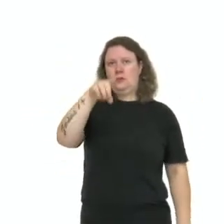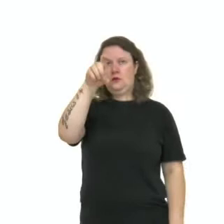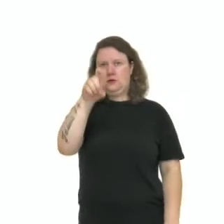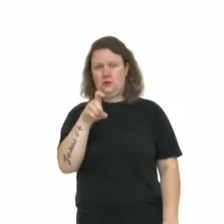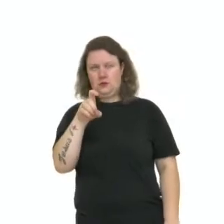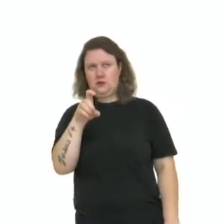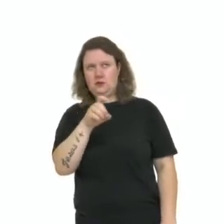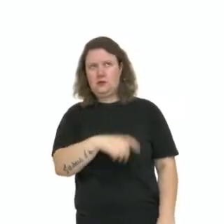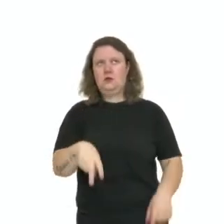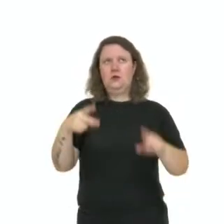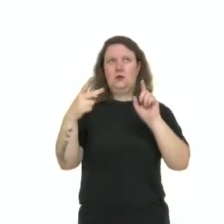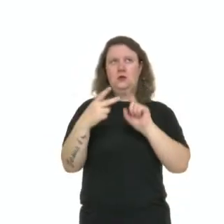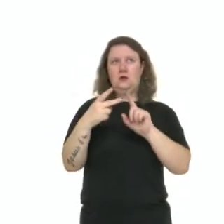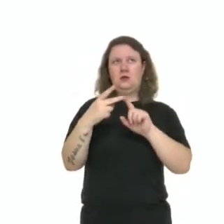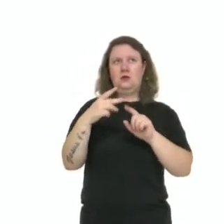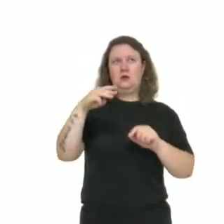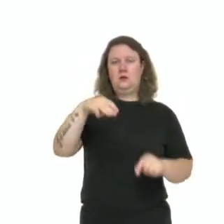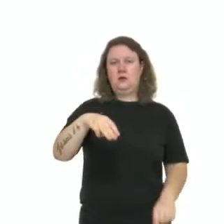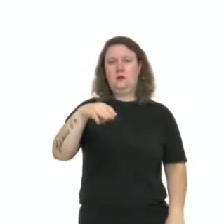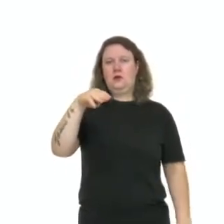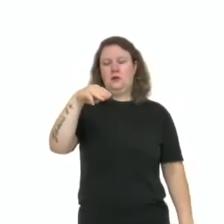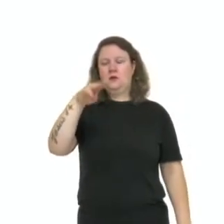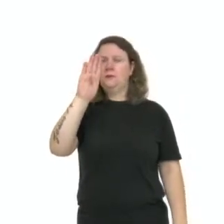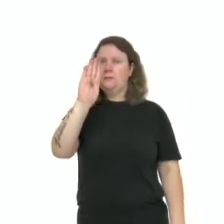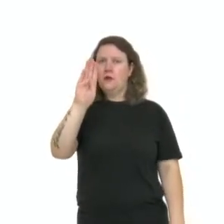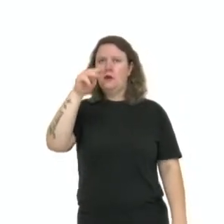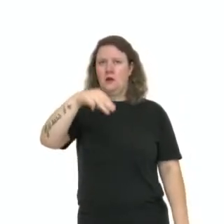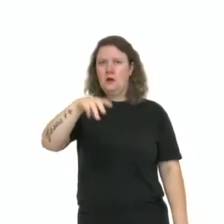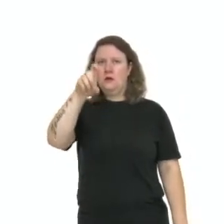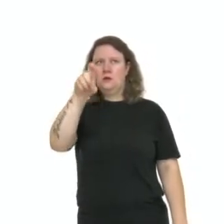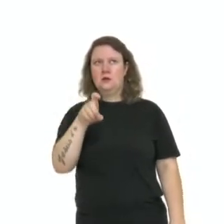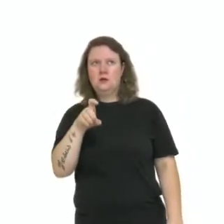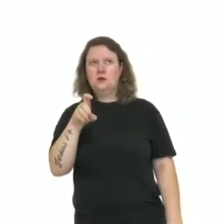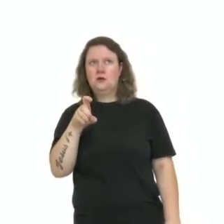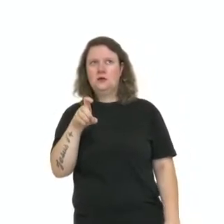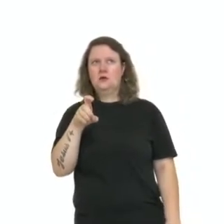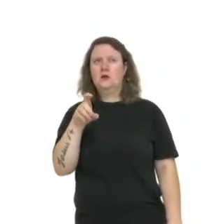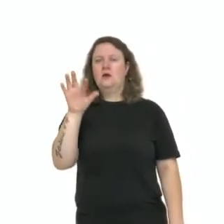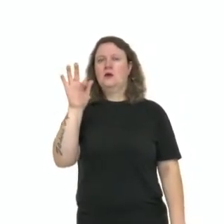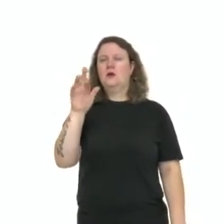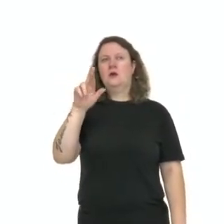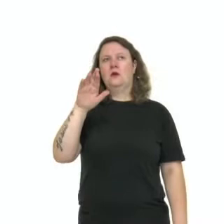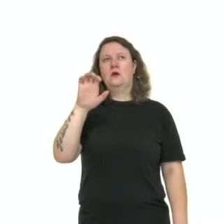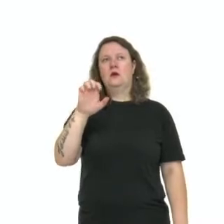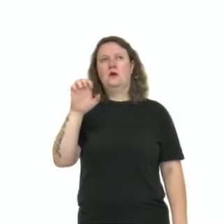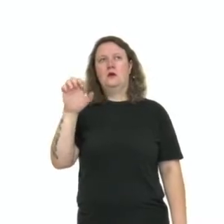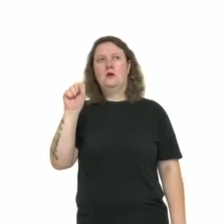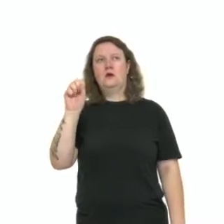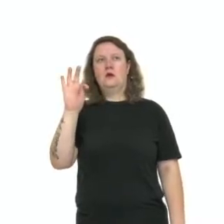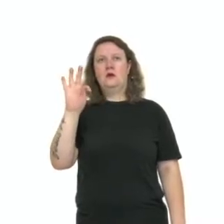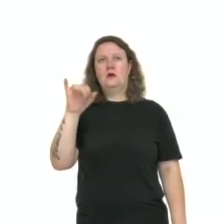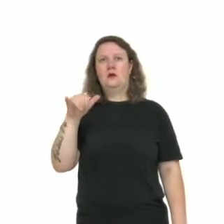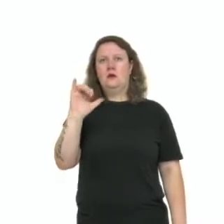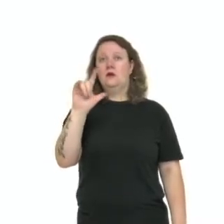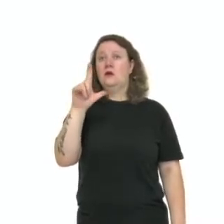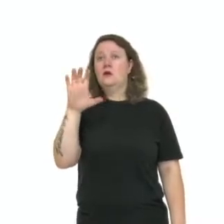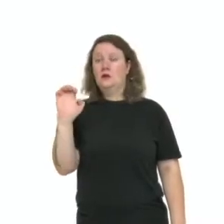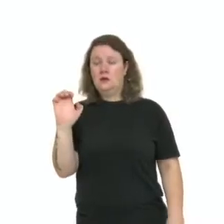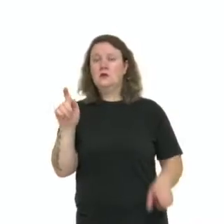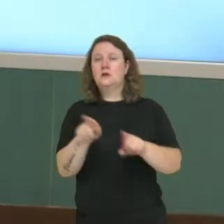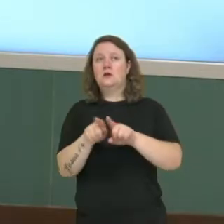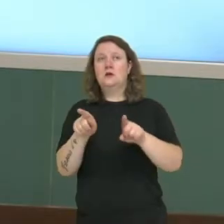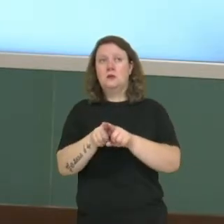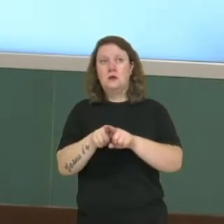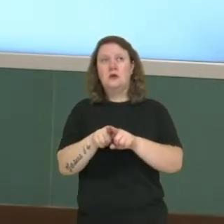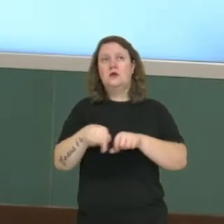BMX Freestyle, o ciclismo de estrada, o mountain bike e o ciclismo de